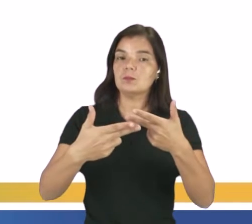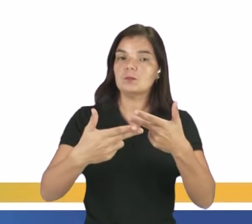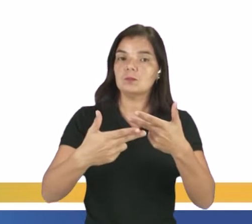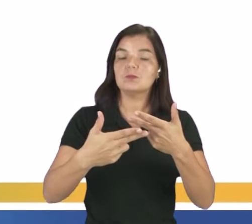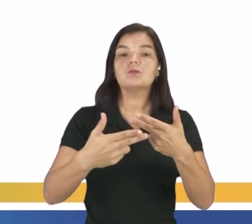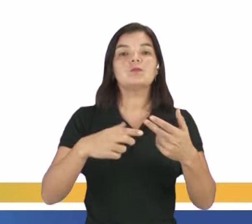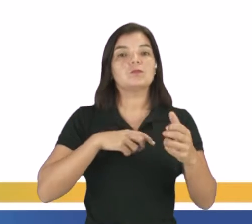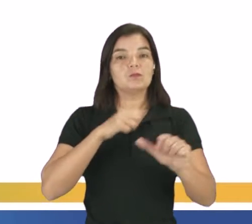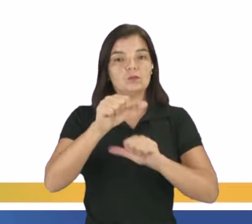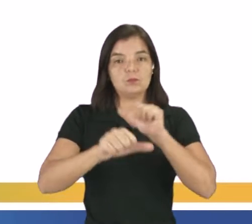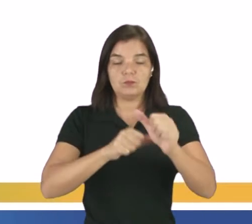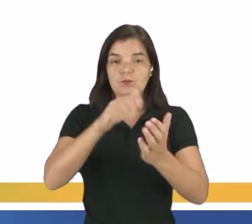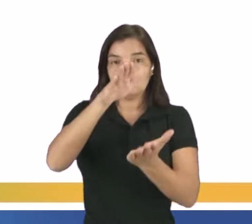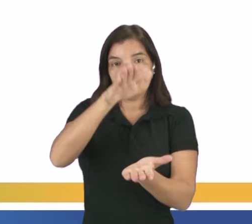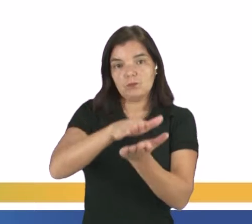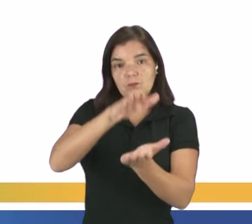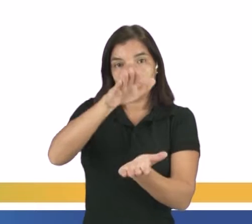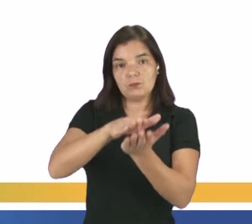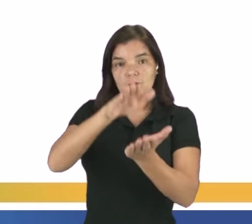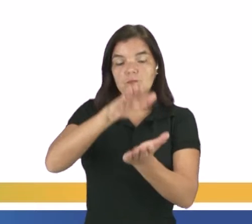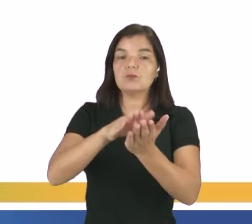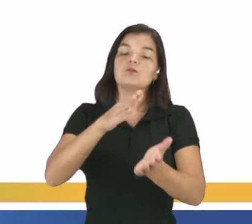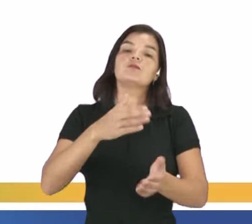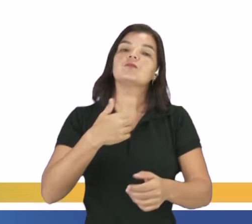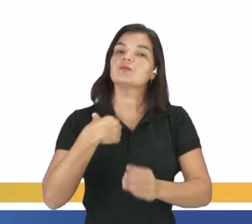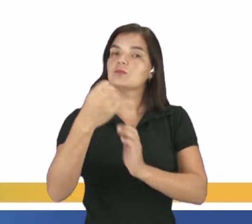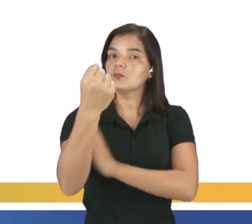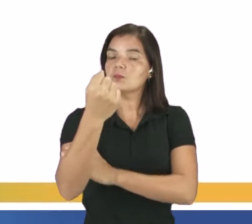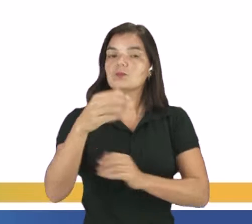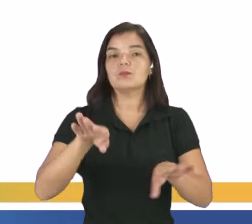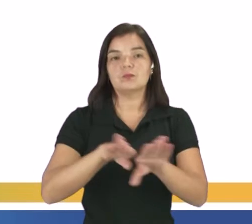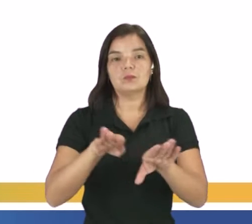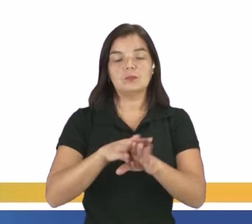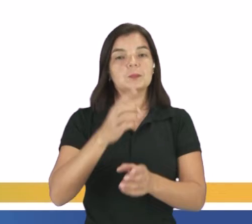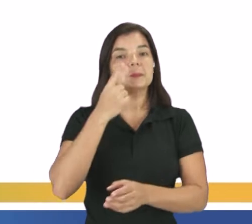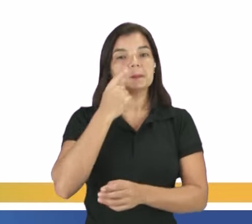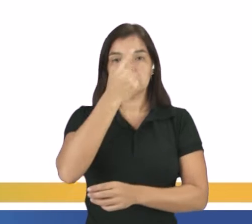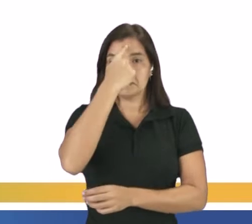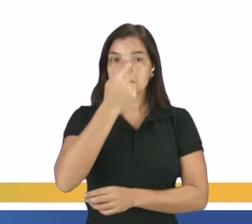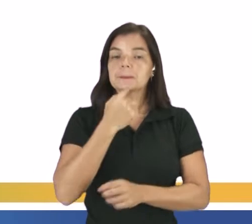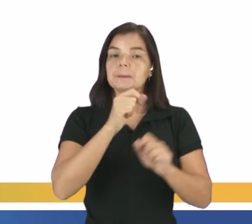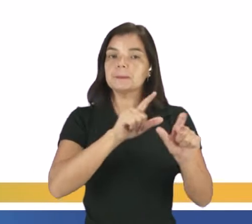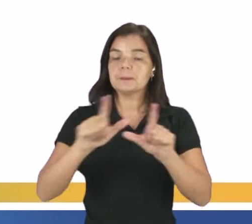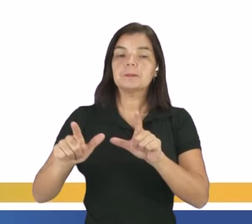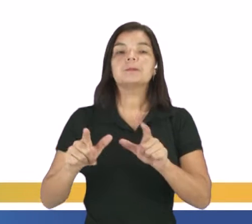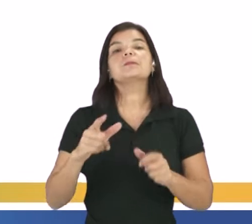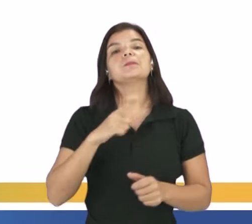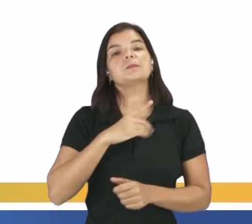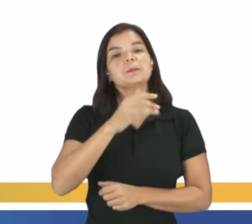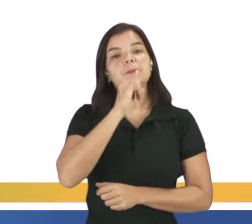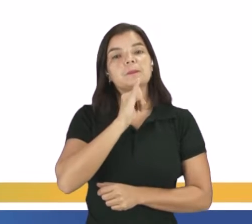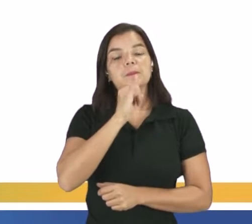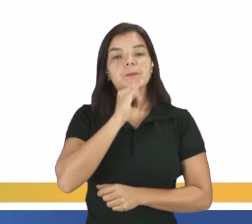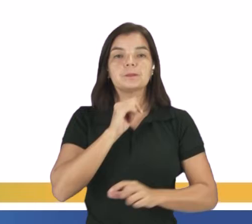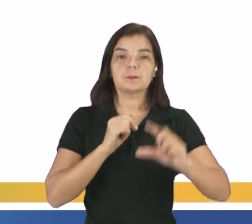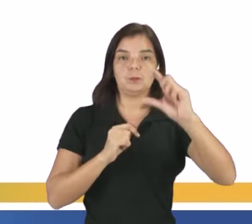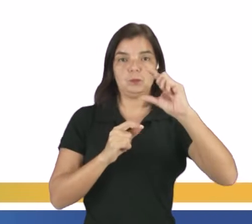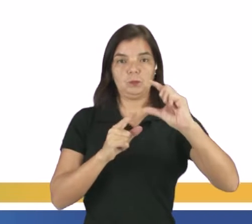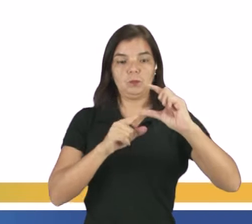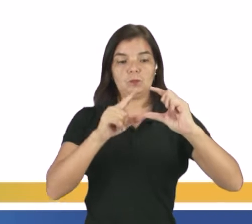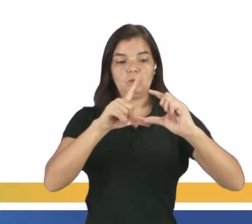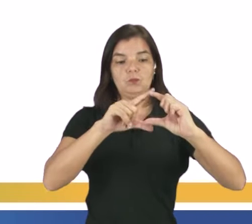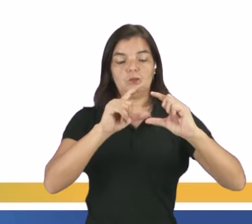não estivessem sob a ação de nenhuma força. Vejam aí na figura. Por exemplo, eu tenho uma mola, na mão de